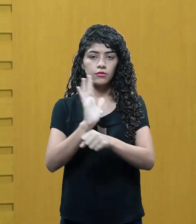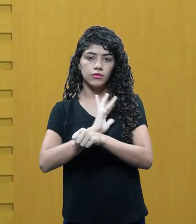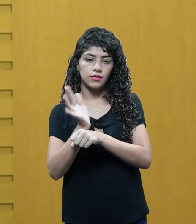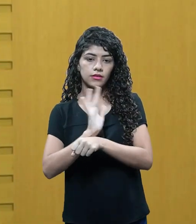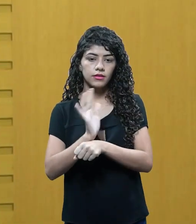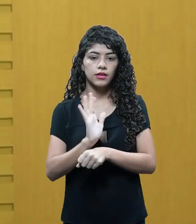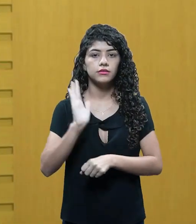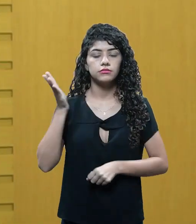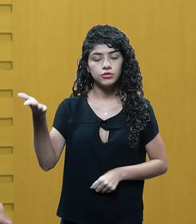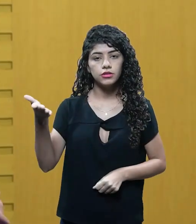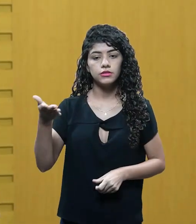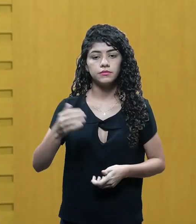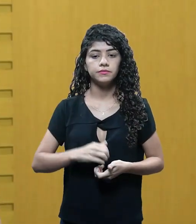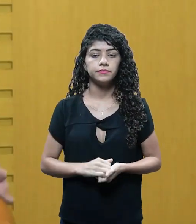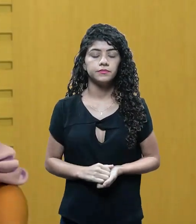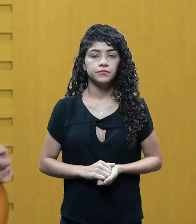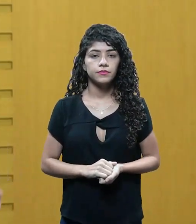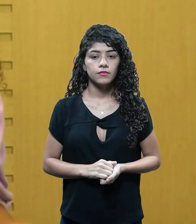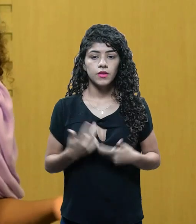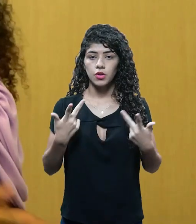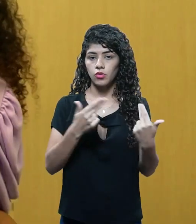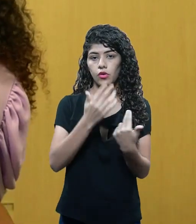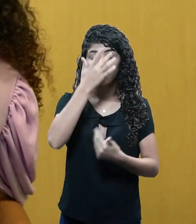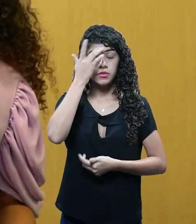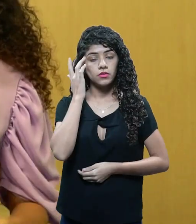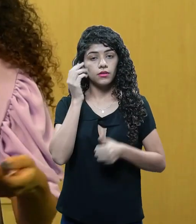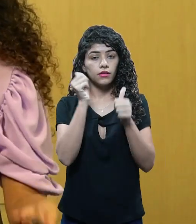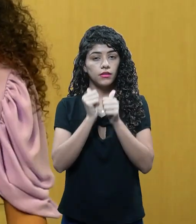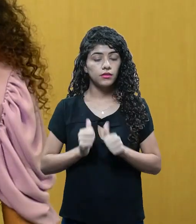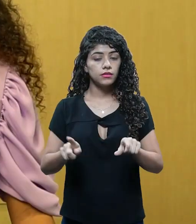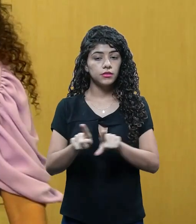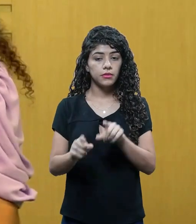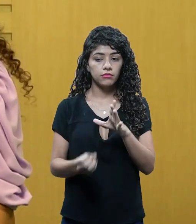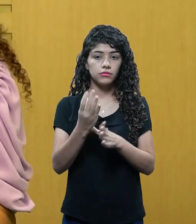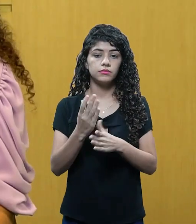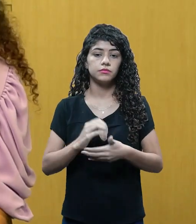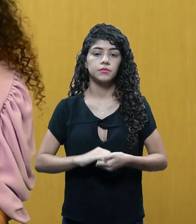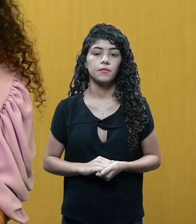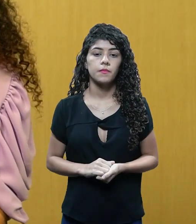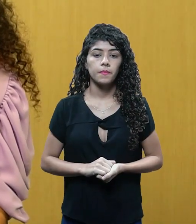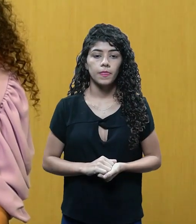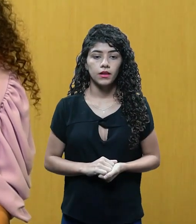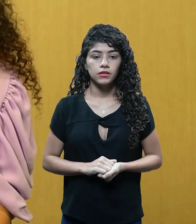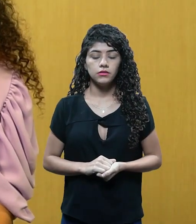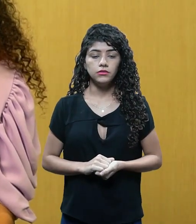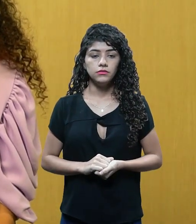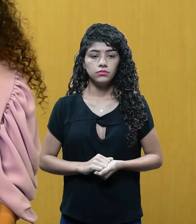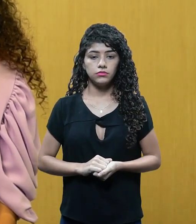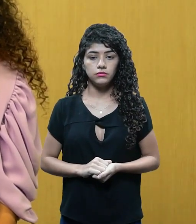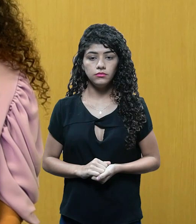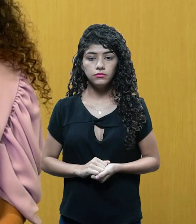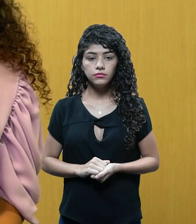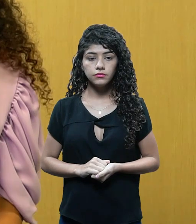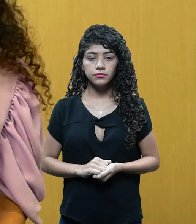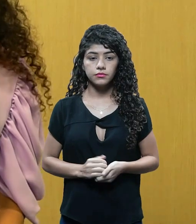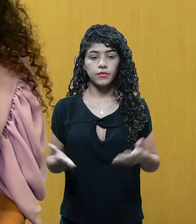filme, caso seja o caso de você ser a mesma pessoa que está autorizando e a pessoa que vai produzir a história.